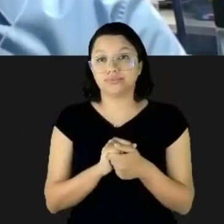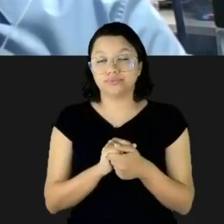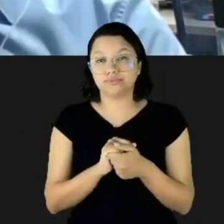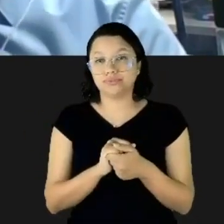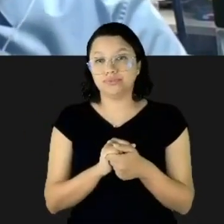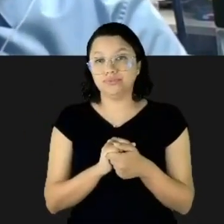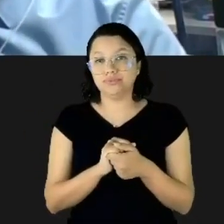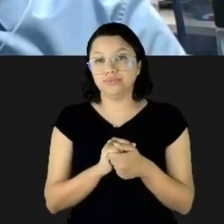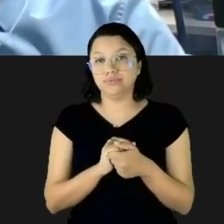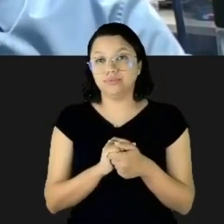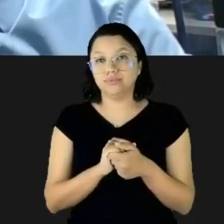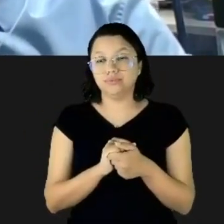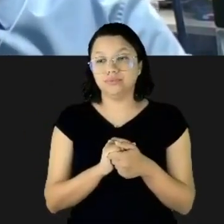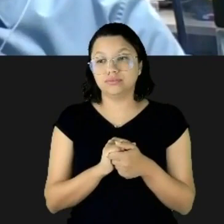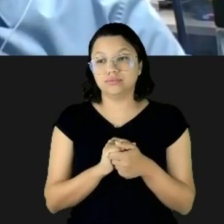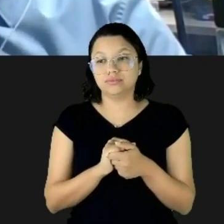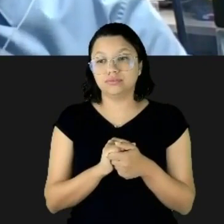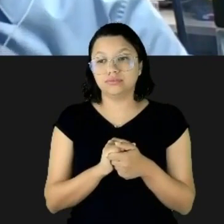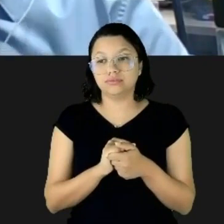de treinar